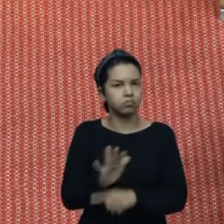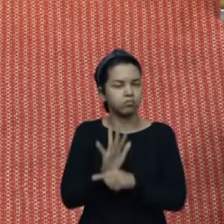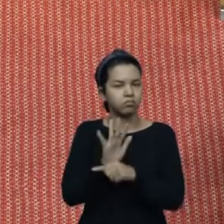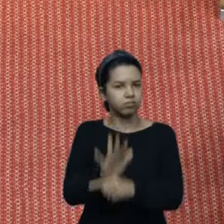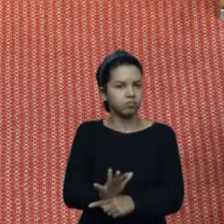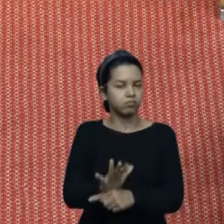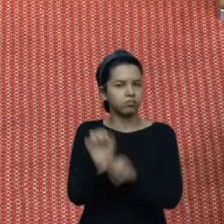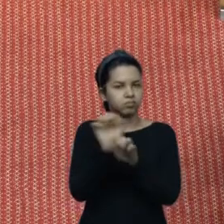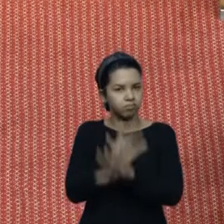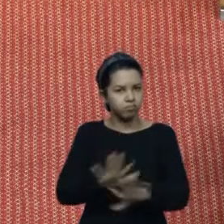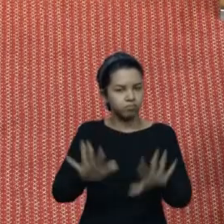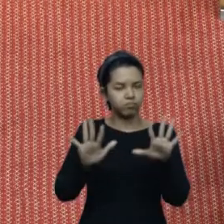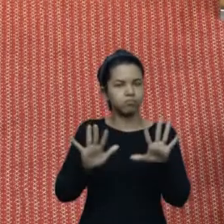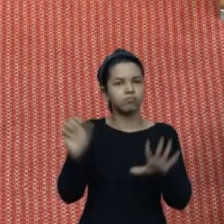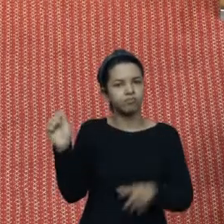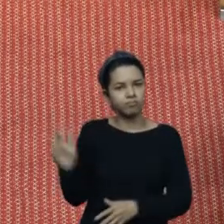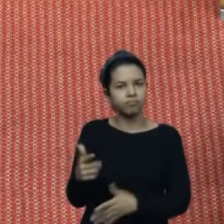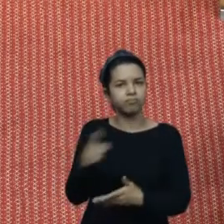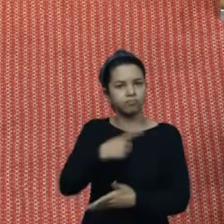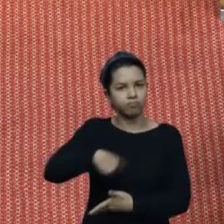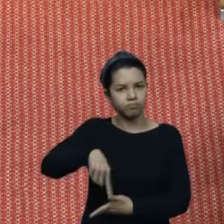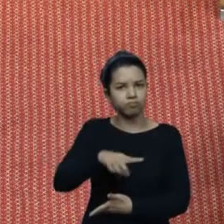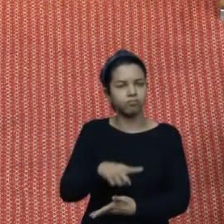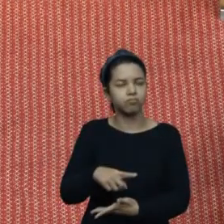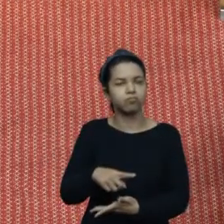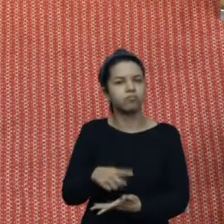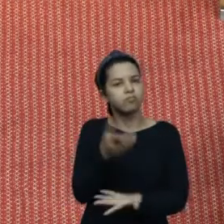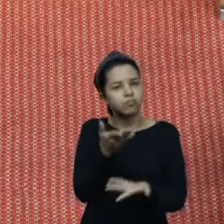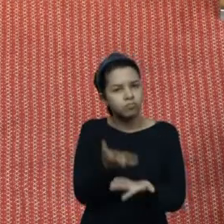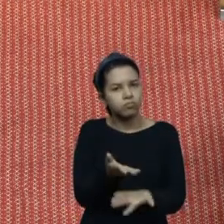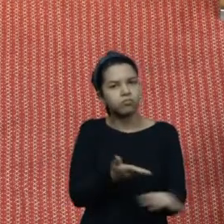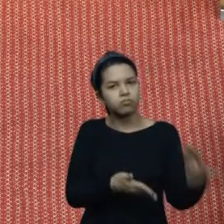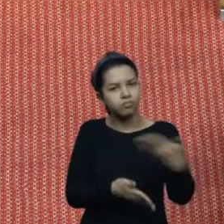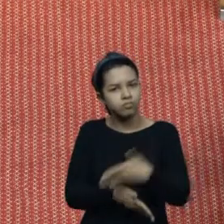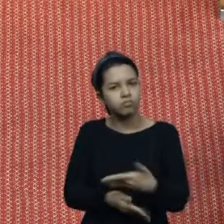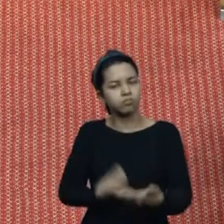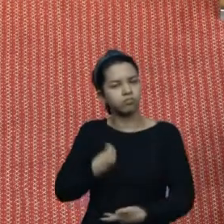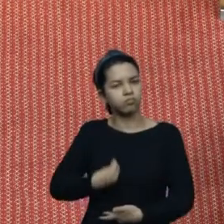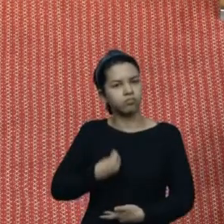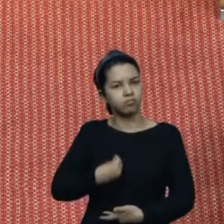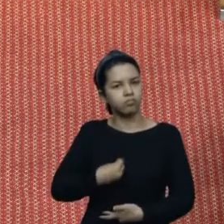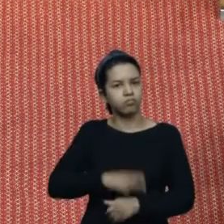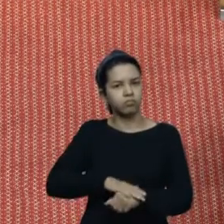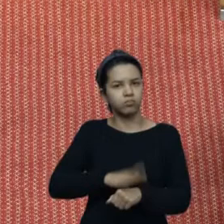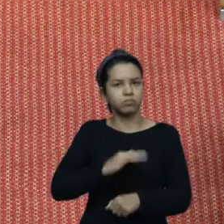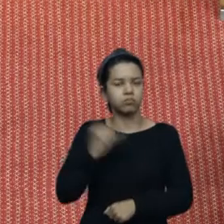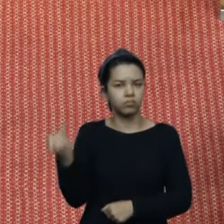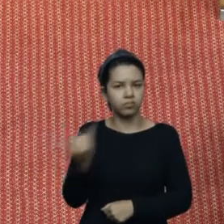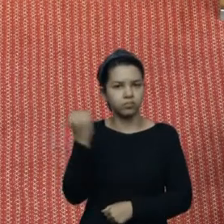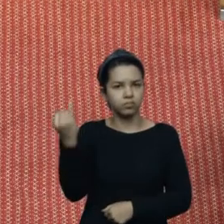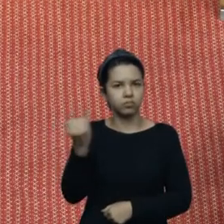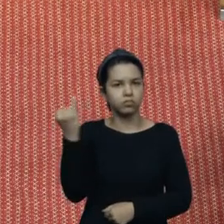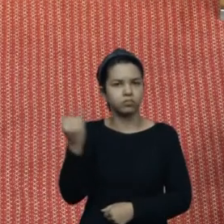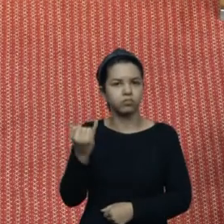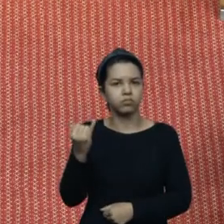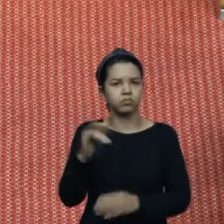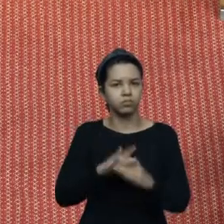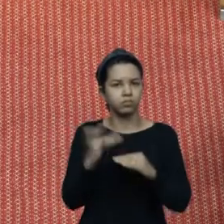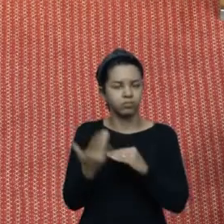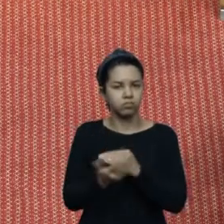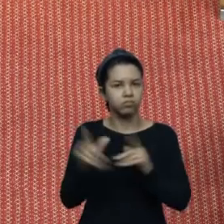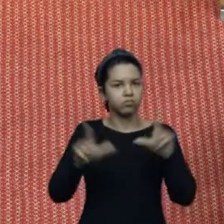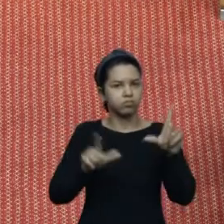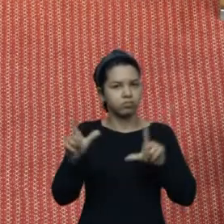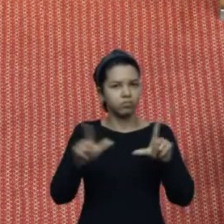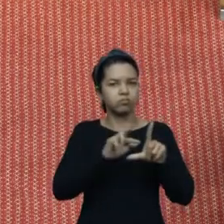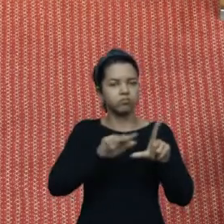essa doença. E eu acho que a sua presença hoje aqui, talvez a maior importância seja isso. Os canais da Assembleia vão para o Estado